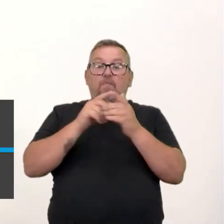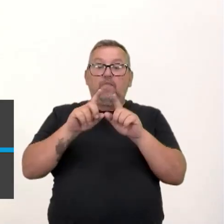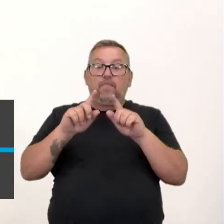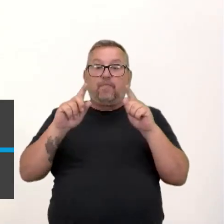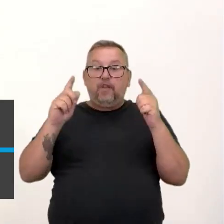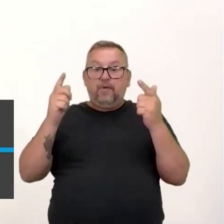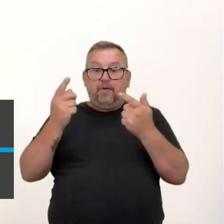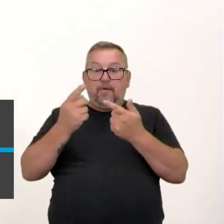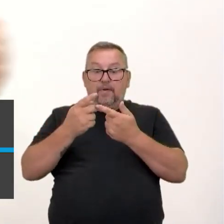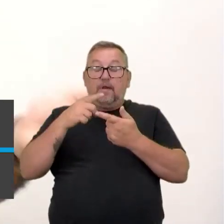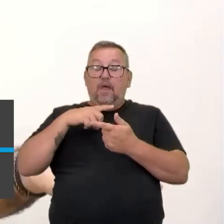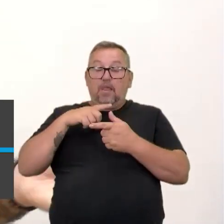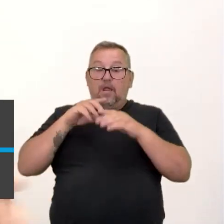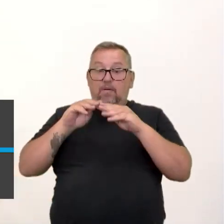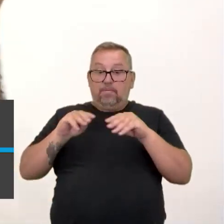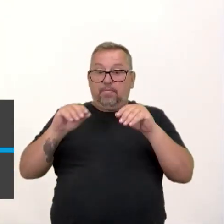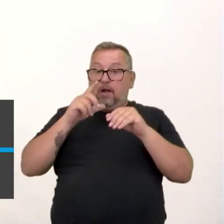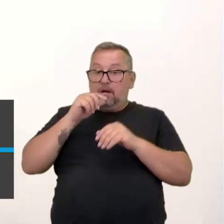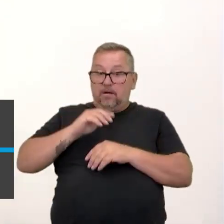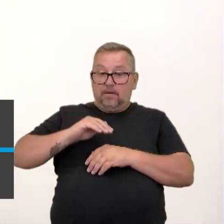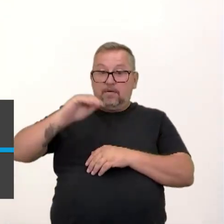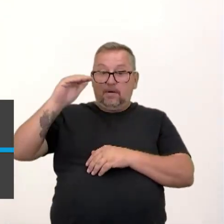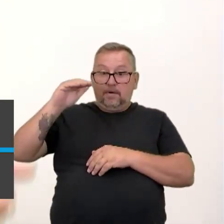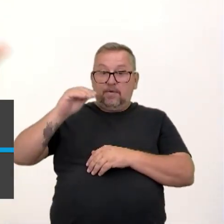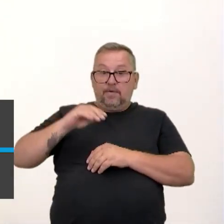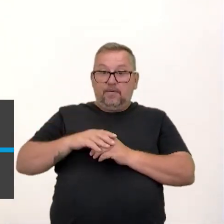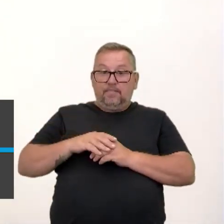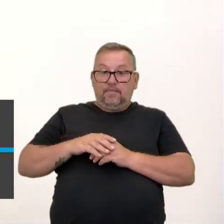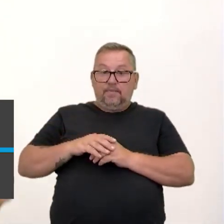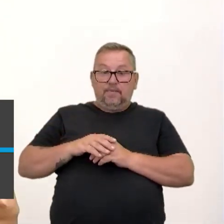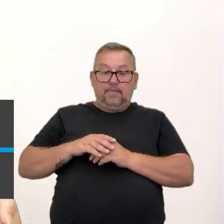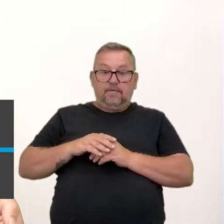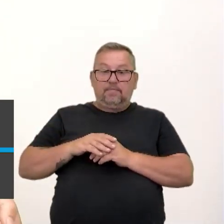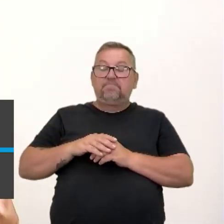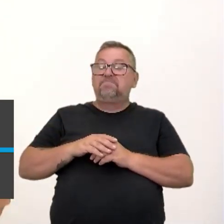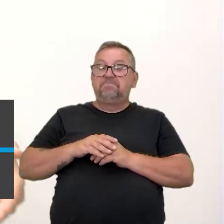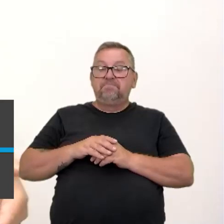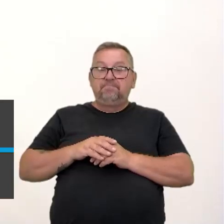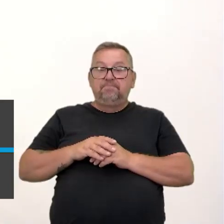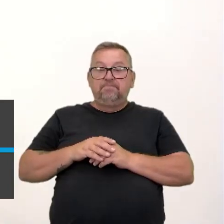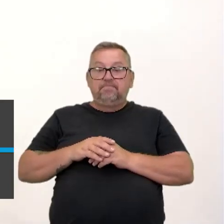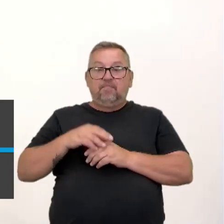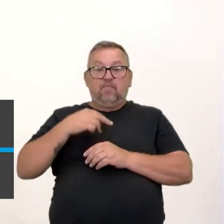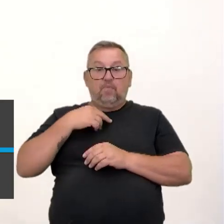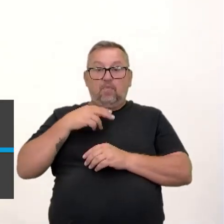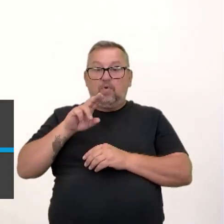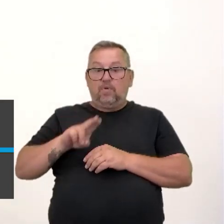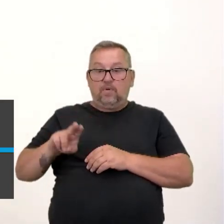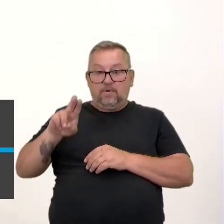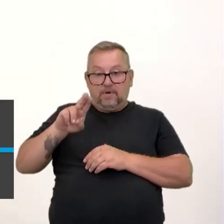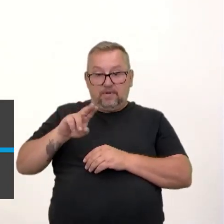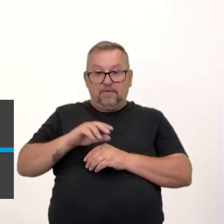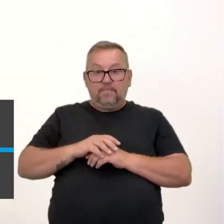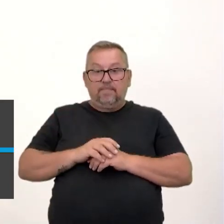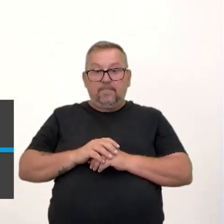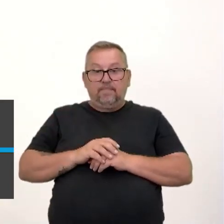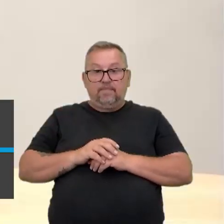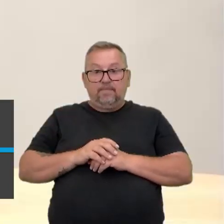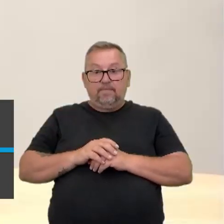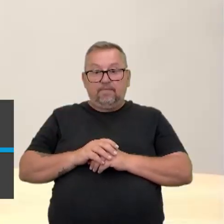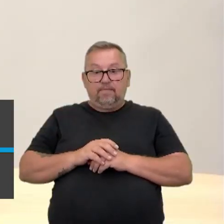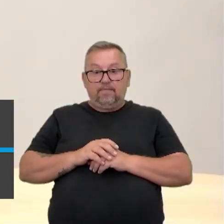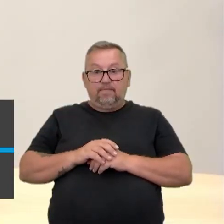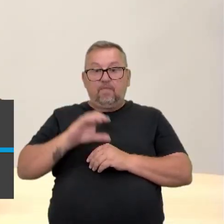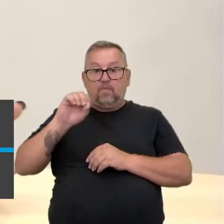diz que tal área vai alagar ou vai desabar, em hipótese alguma, elas deveriam ser ocupadas. Ou se ela já